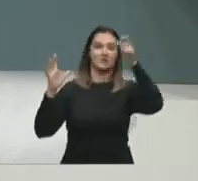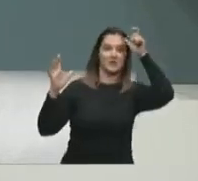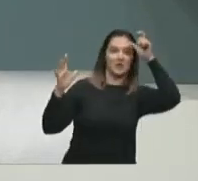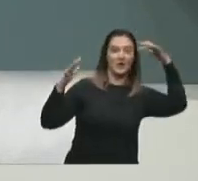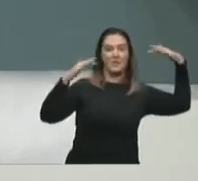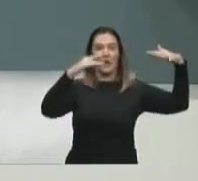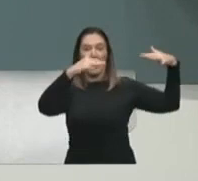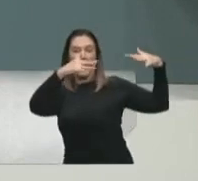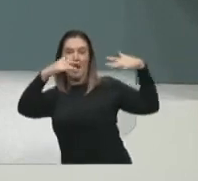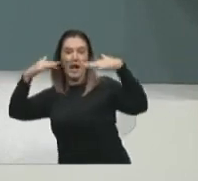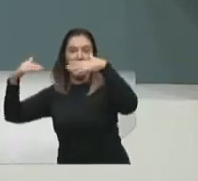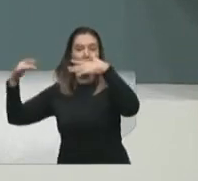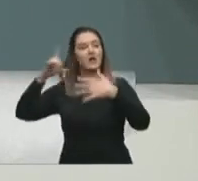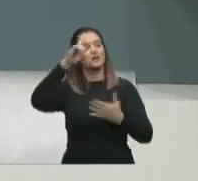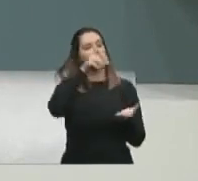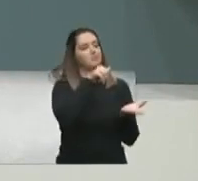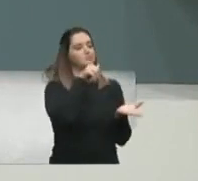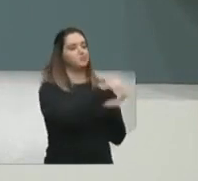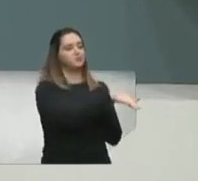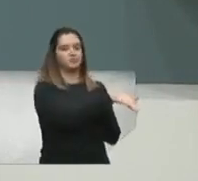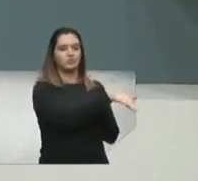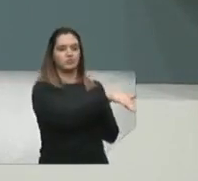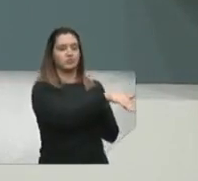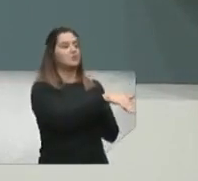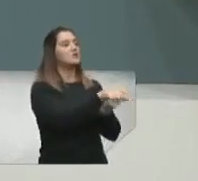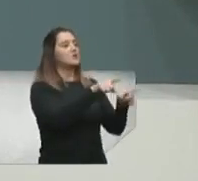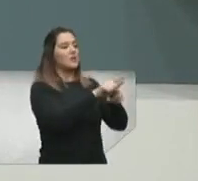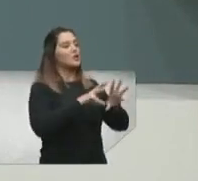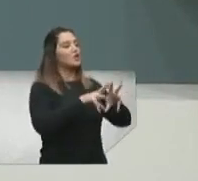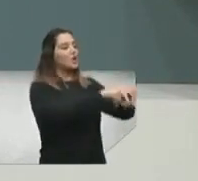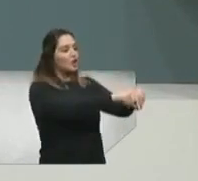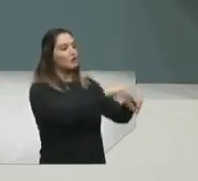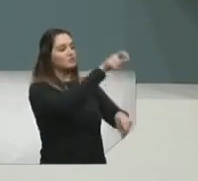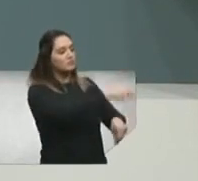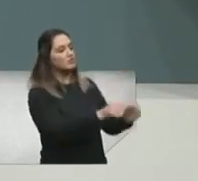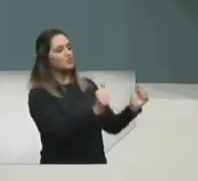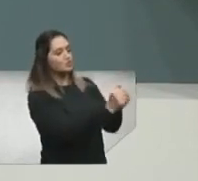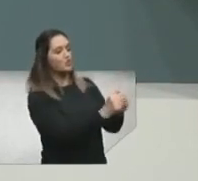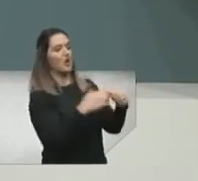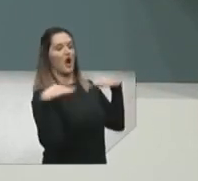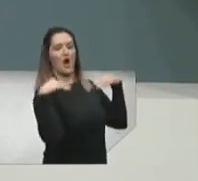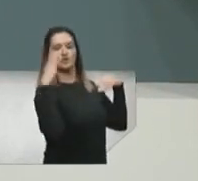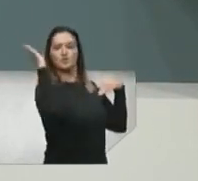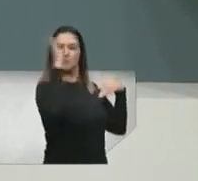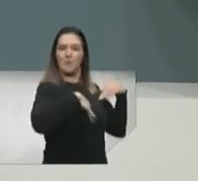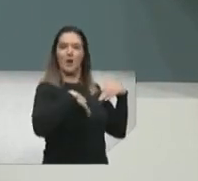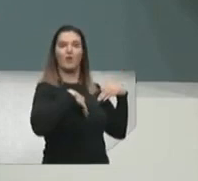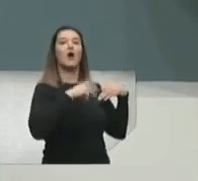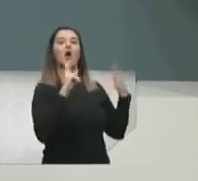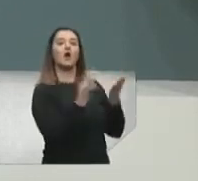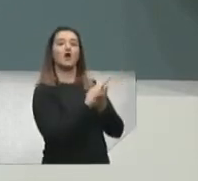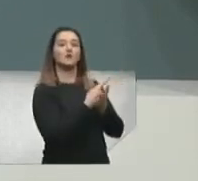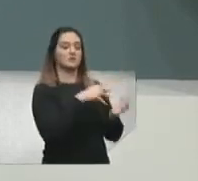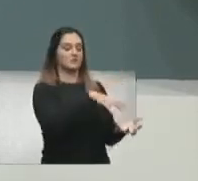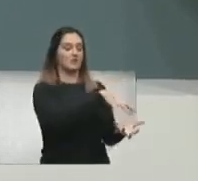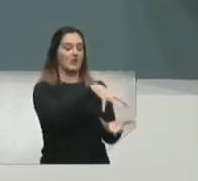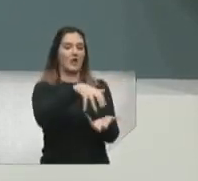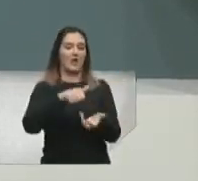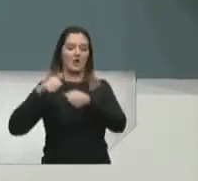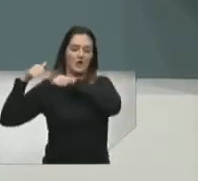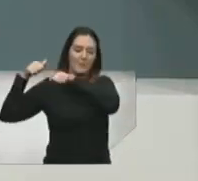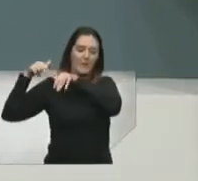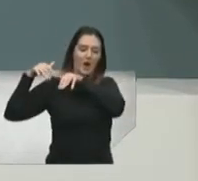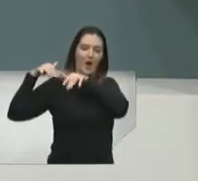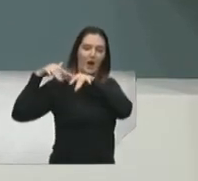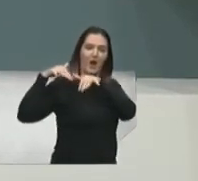céu da seguinte maneira: Deus expulsou Lúcifer, expulsou esse anjo mau e ele veio para a terra, e com ele um terço dos